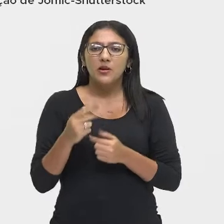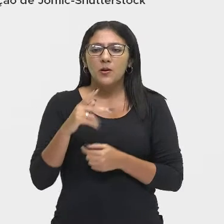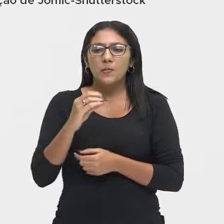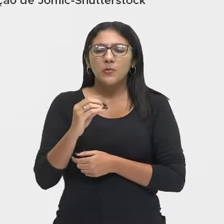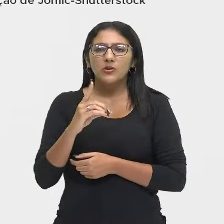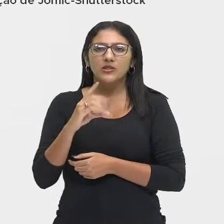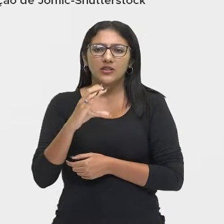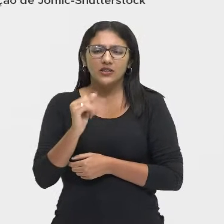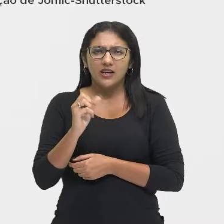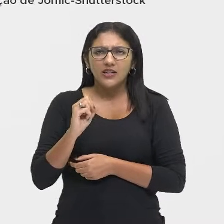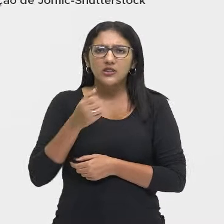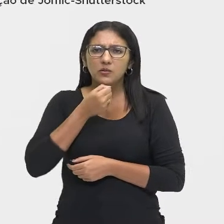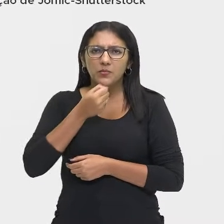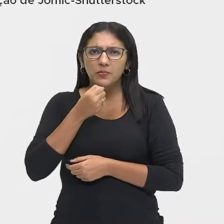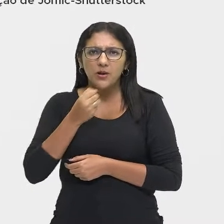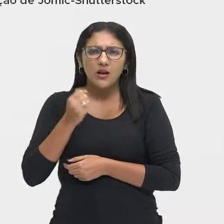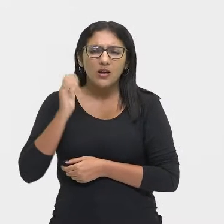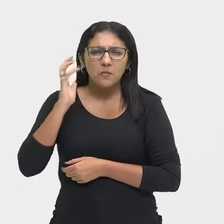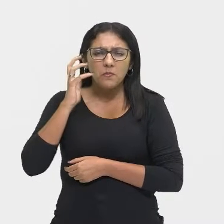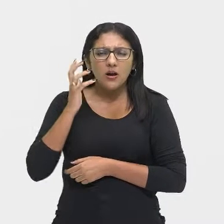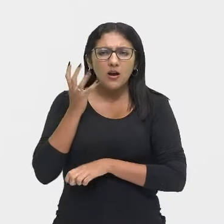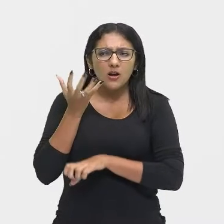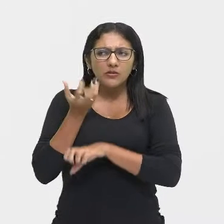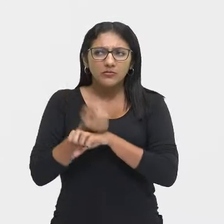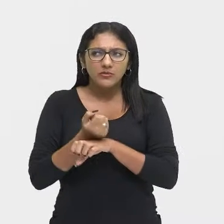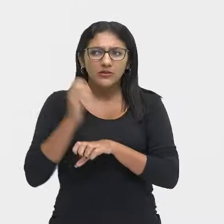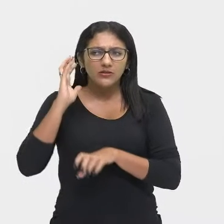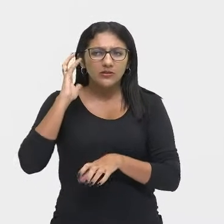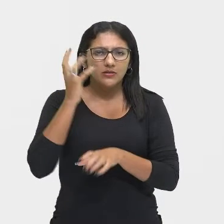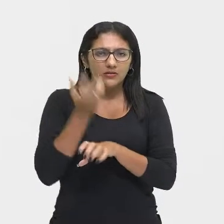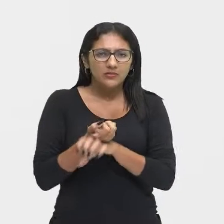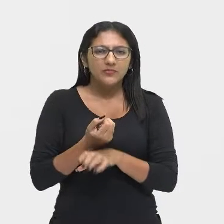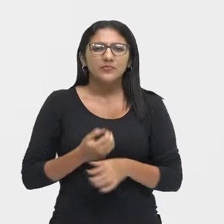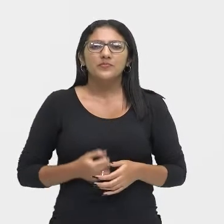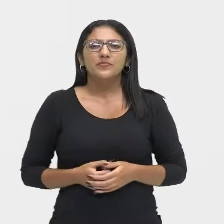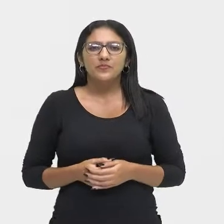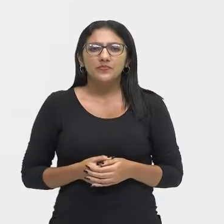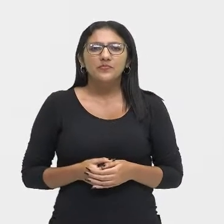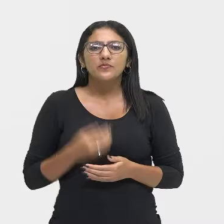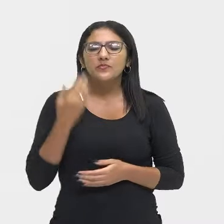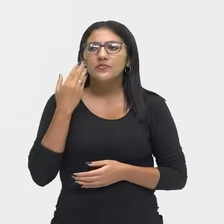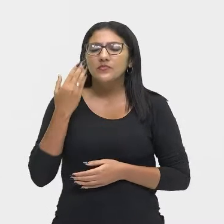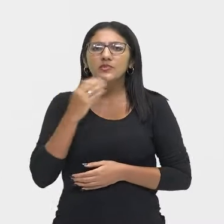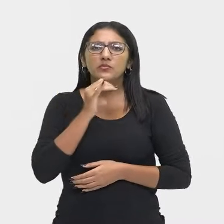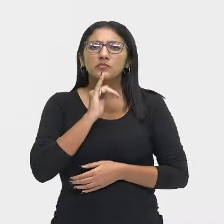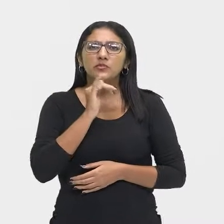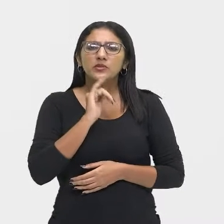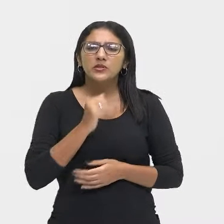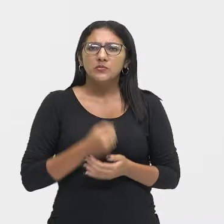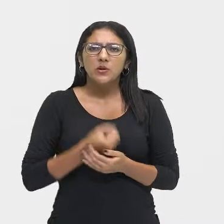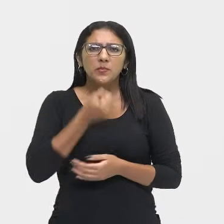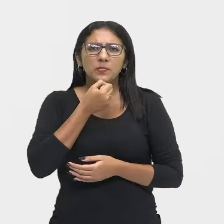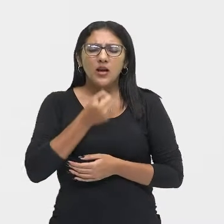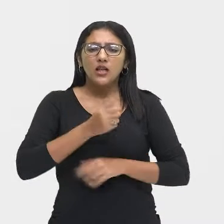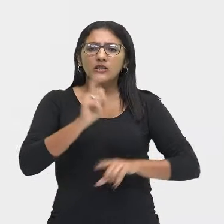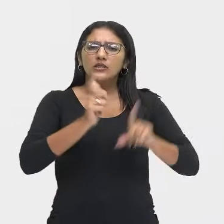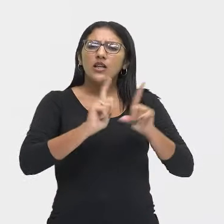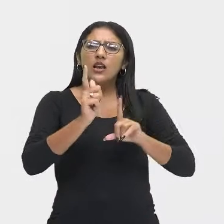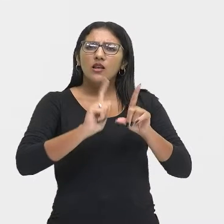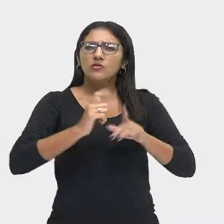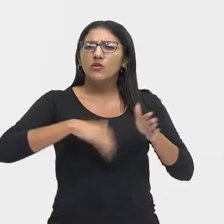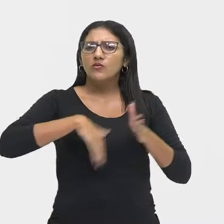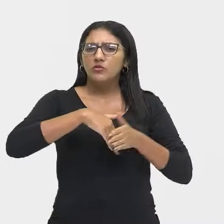mídia rádio. Exemplos de transmídias. Na transmissão de uma partida de futebol pela TV,